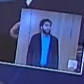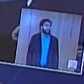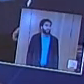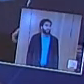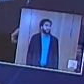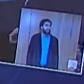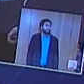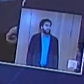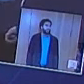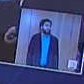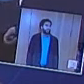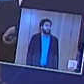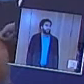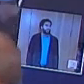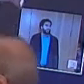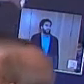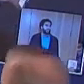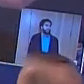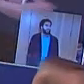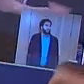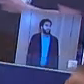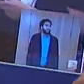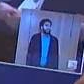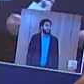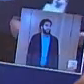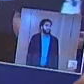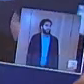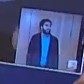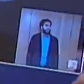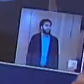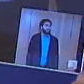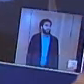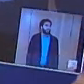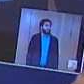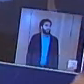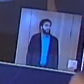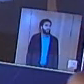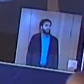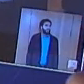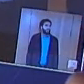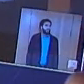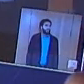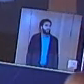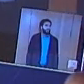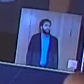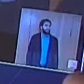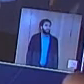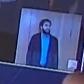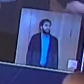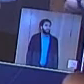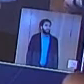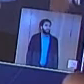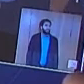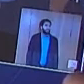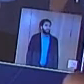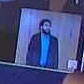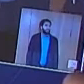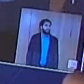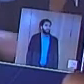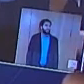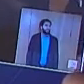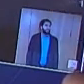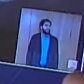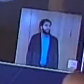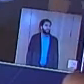crime, teve uma operação logo ali na semana em que se completava um ano Gente,